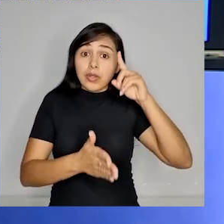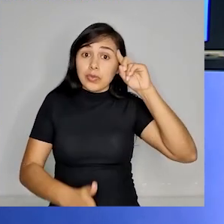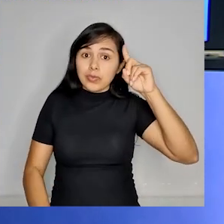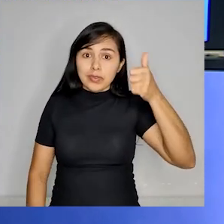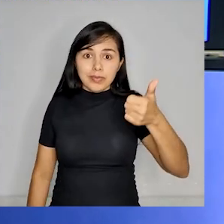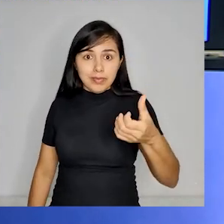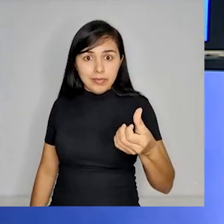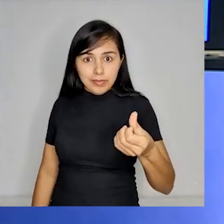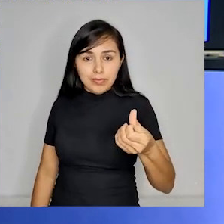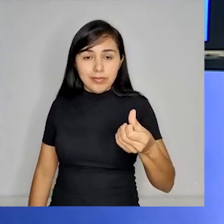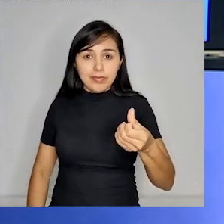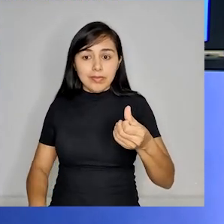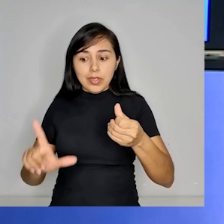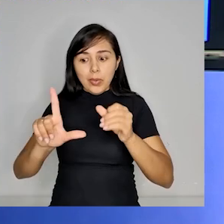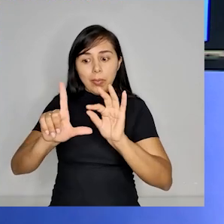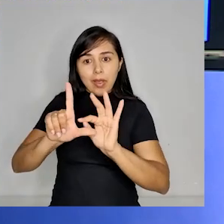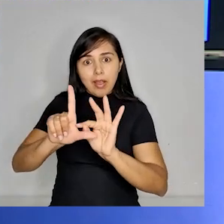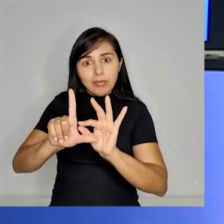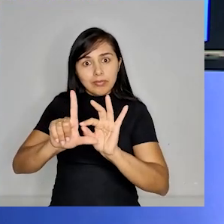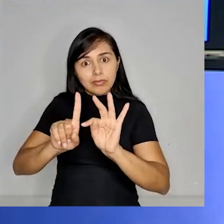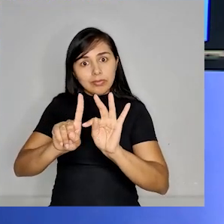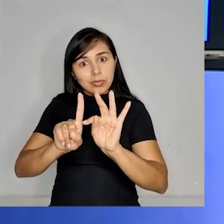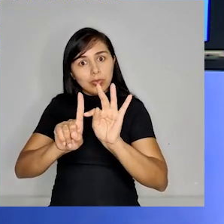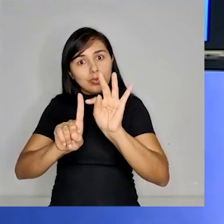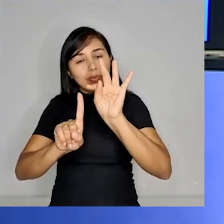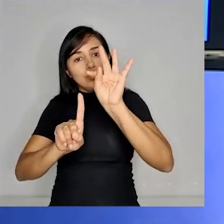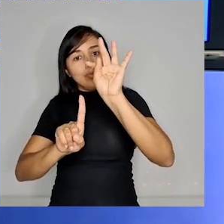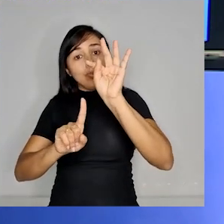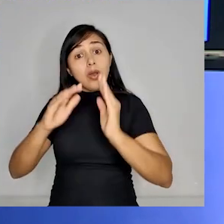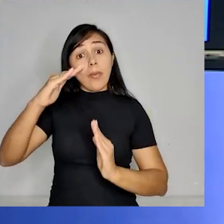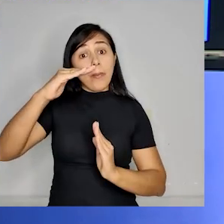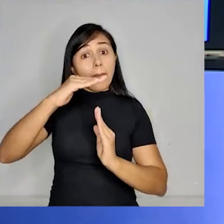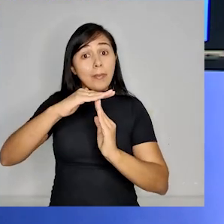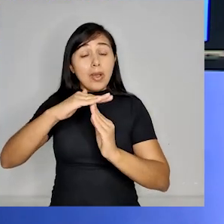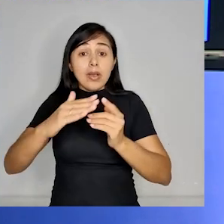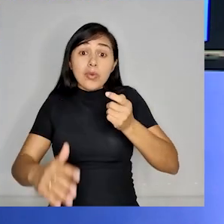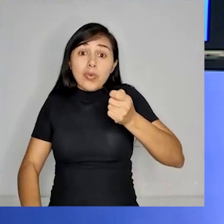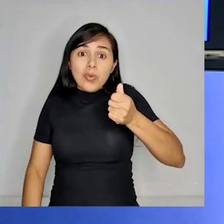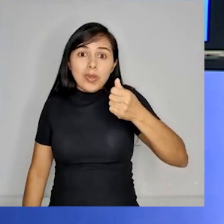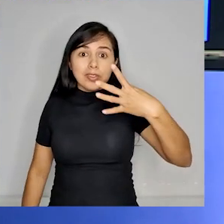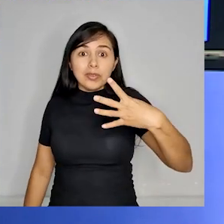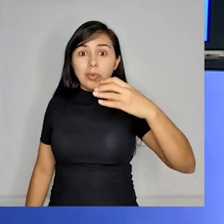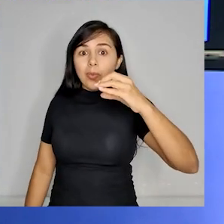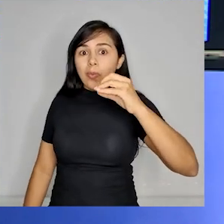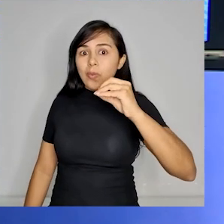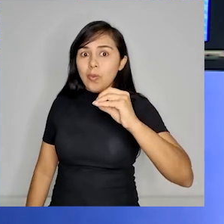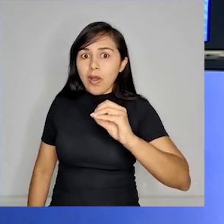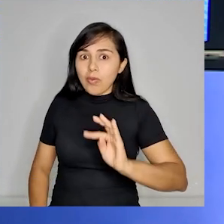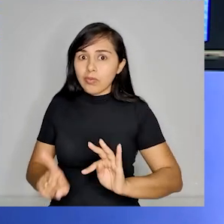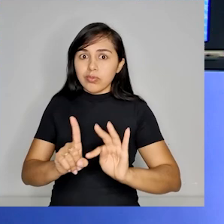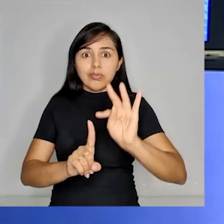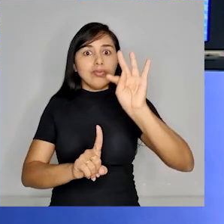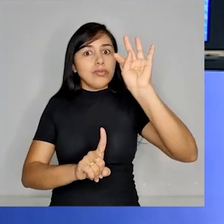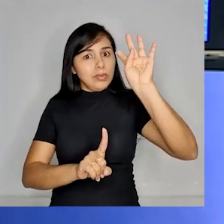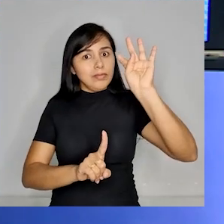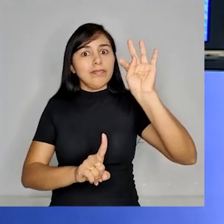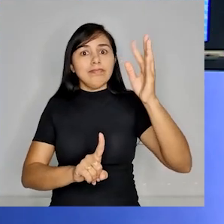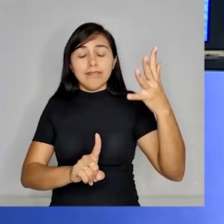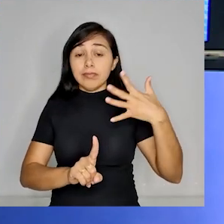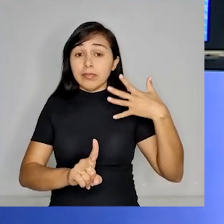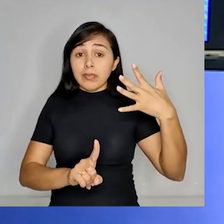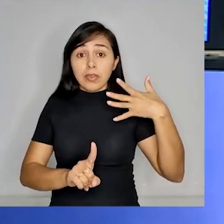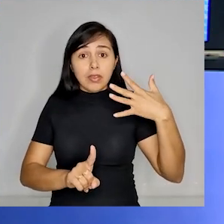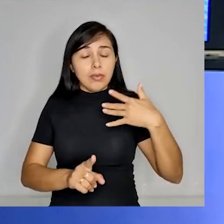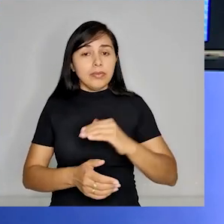sempre crescendo, né? Chegando a atingir aí quase 40 graus. Então, a gente já vê uma diferença que essas